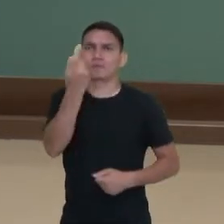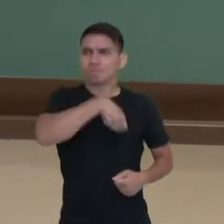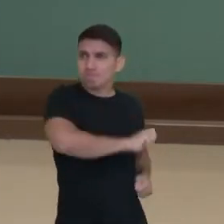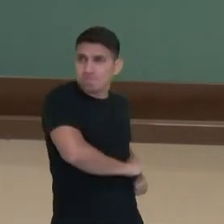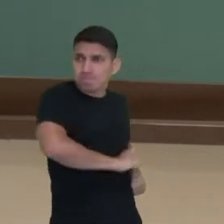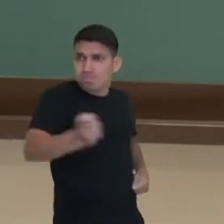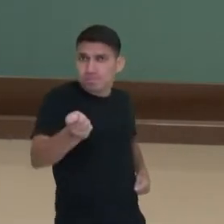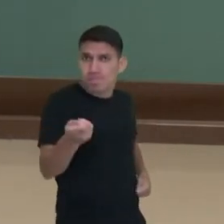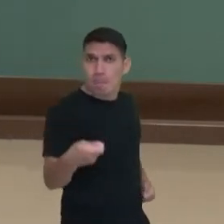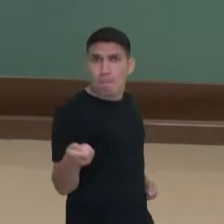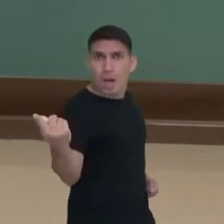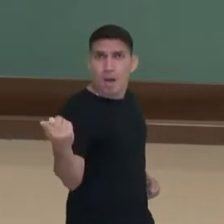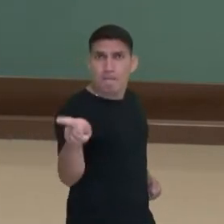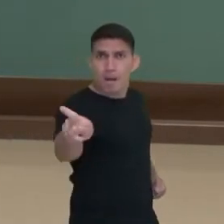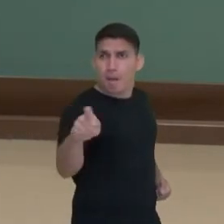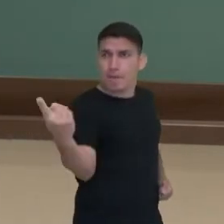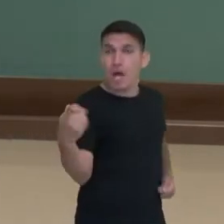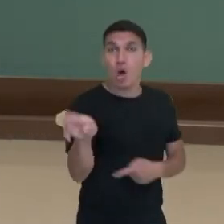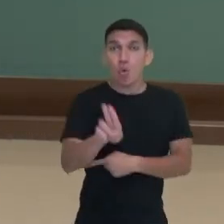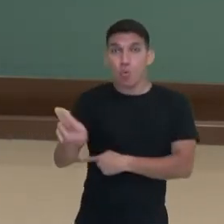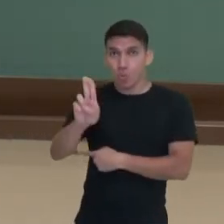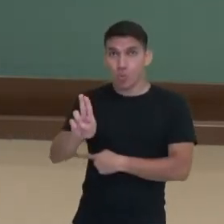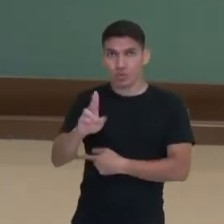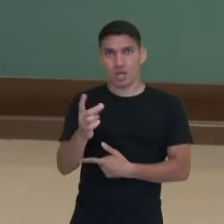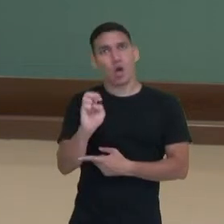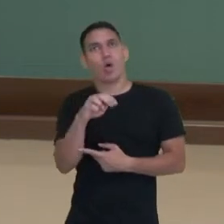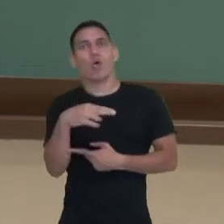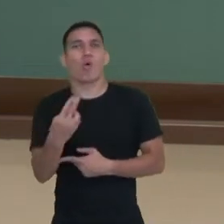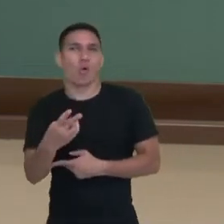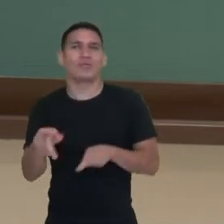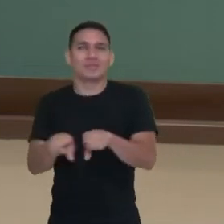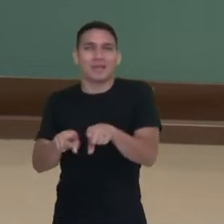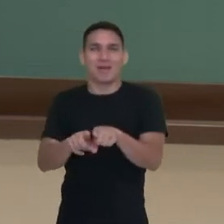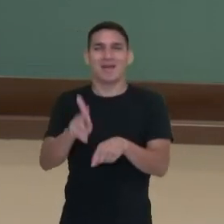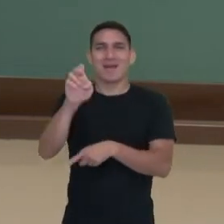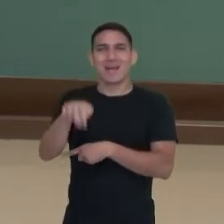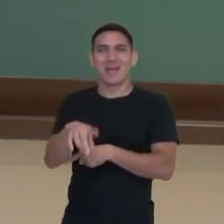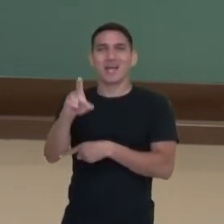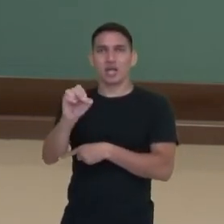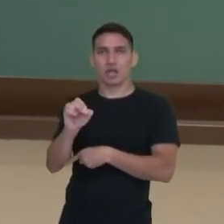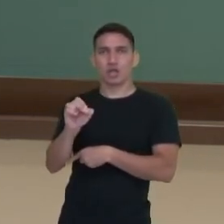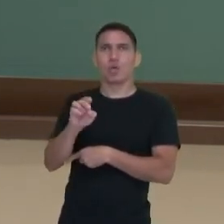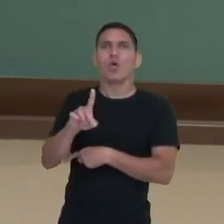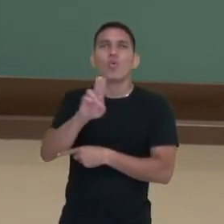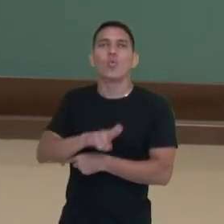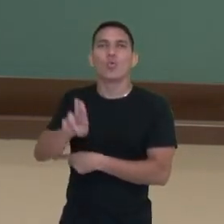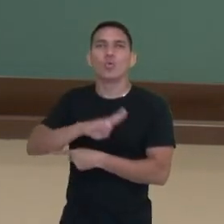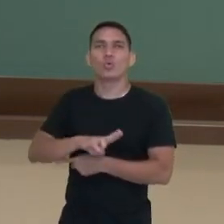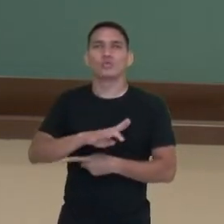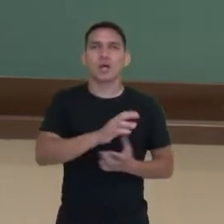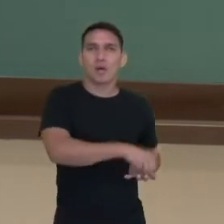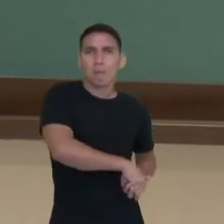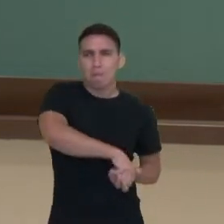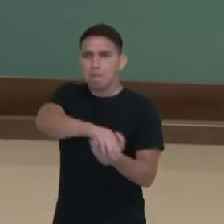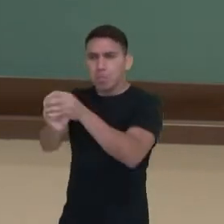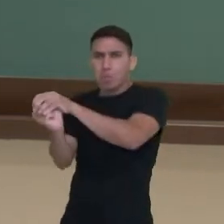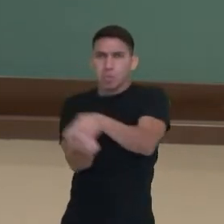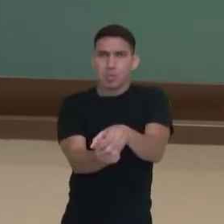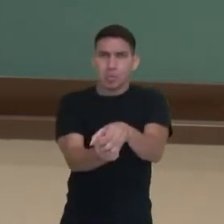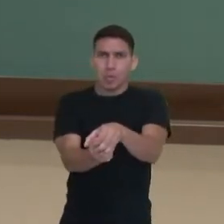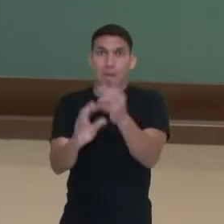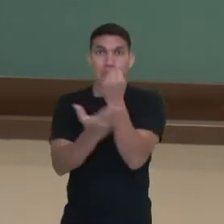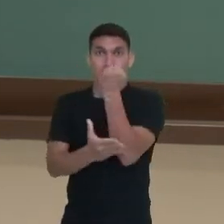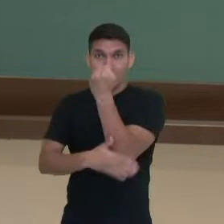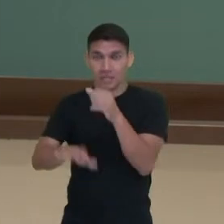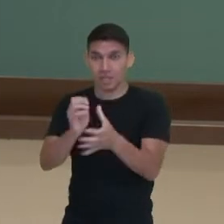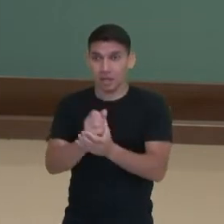por exemplo, que você utiliza a espada, ou o kendo, que também você utiliza aquela espada de bambu, são